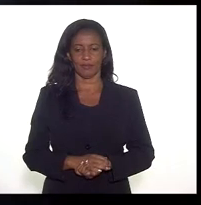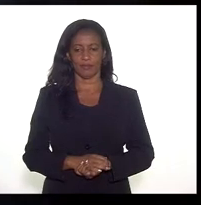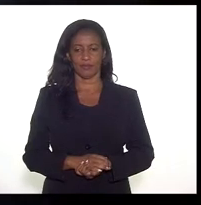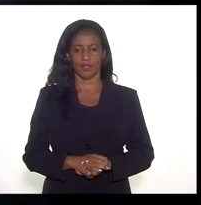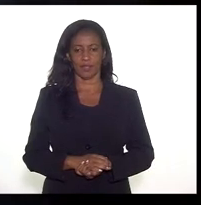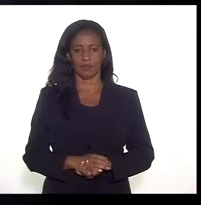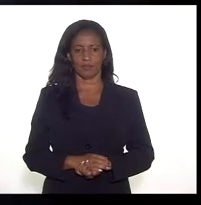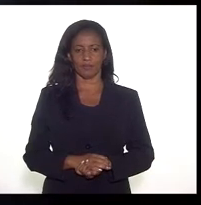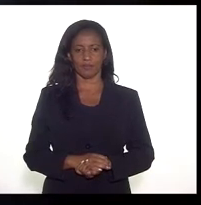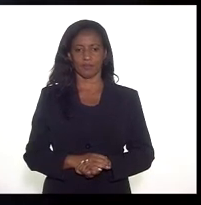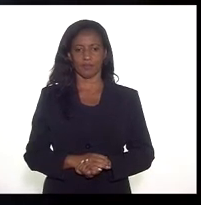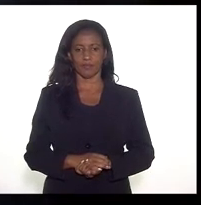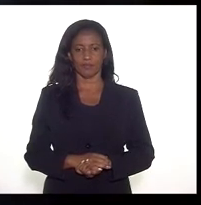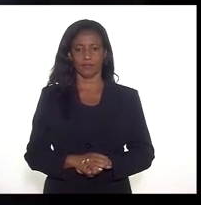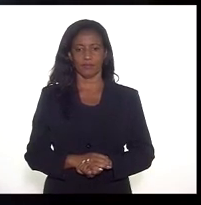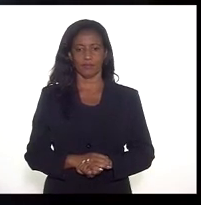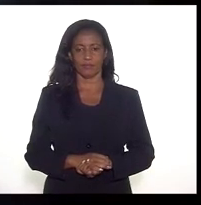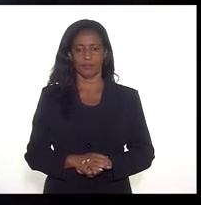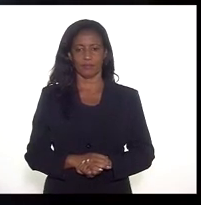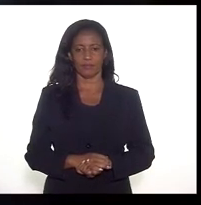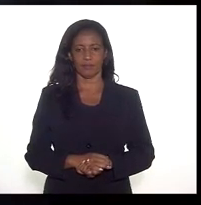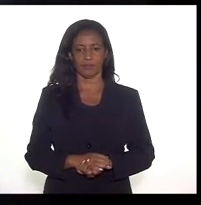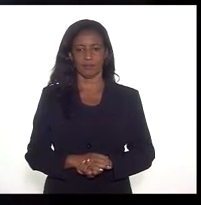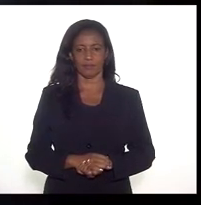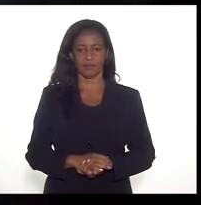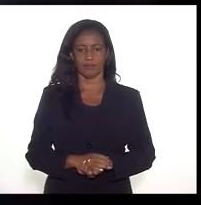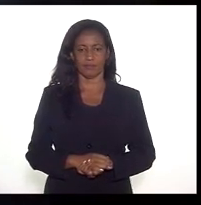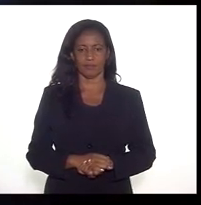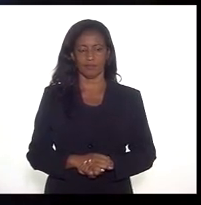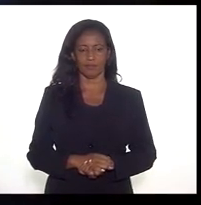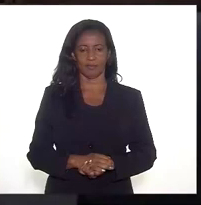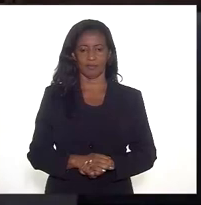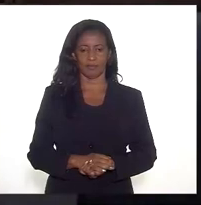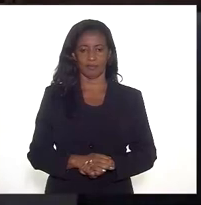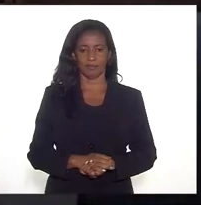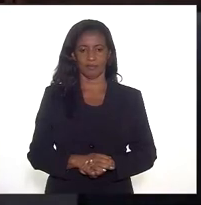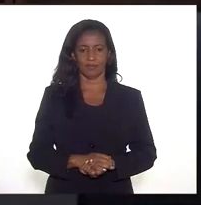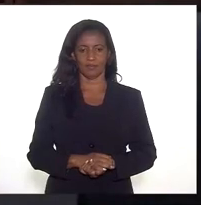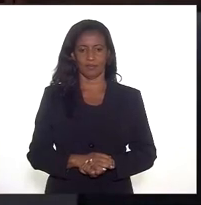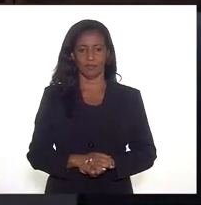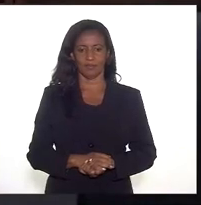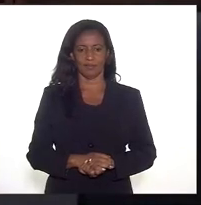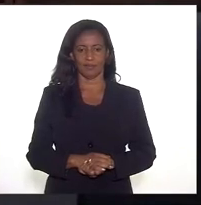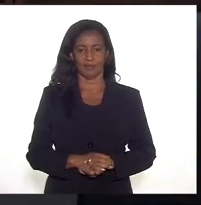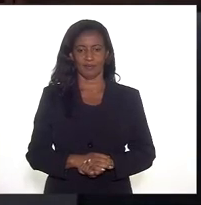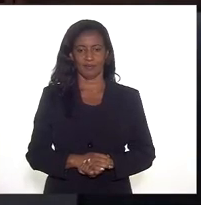Tá sem som. Deve ser o microfone. Acompanha o substitutivo aqui, ó.